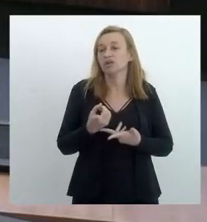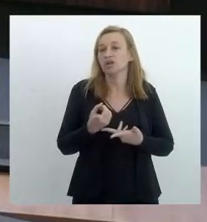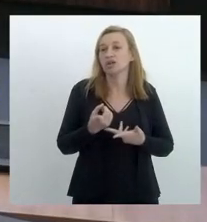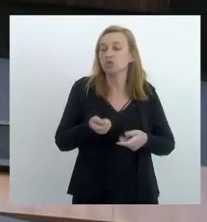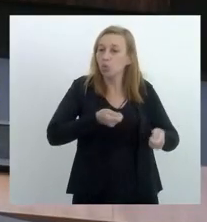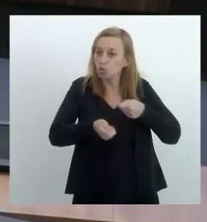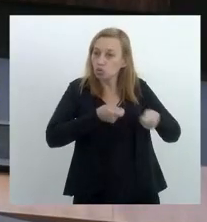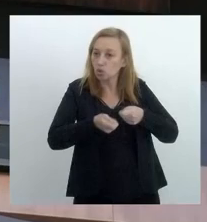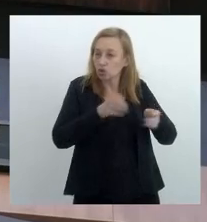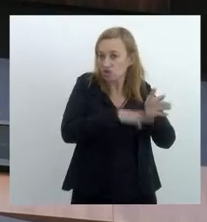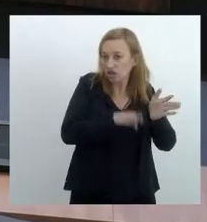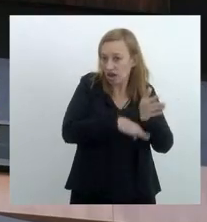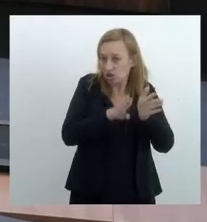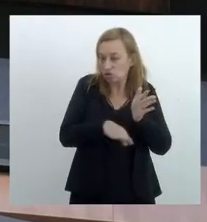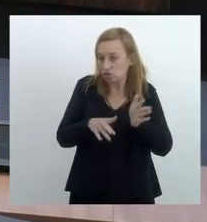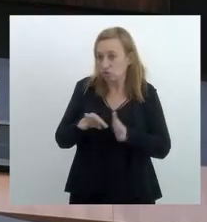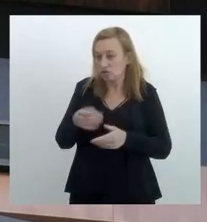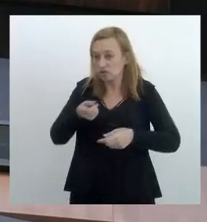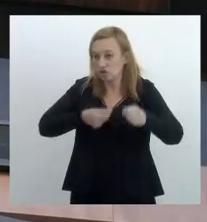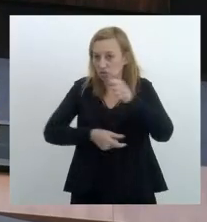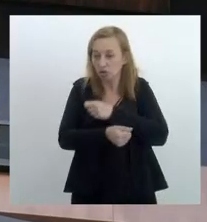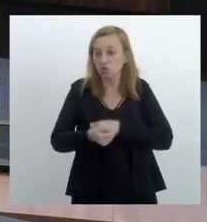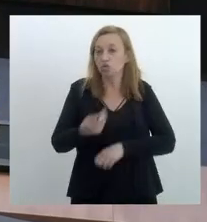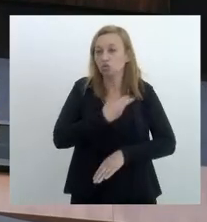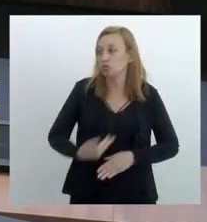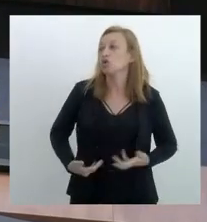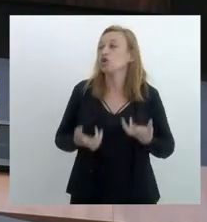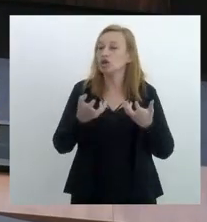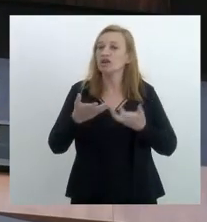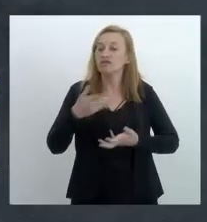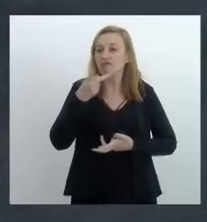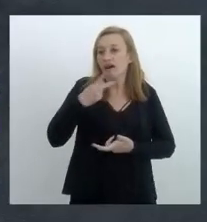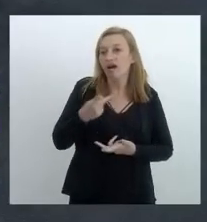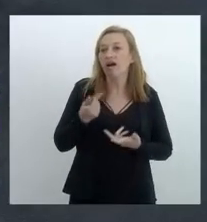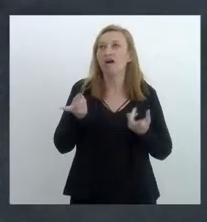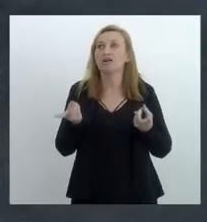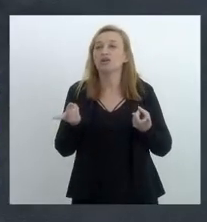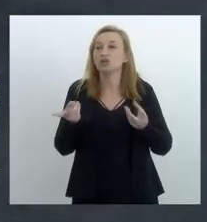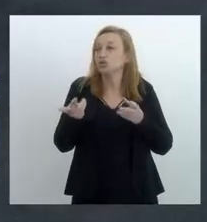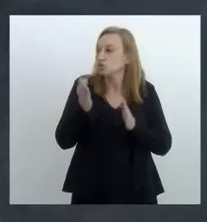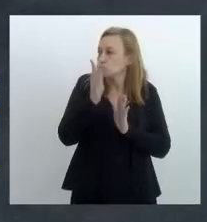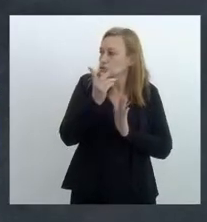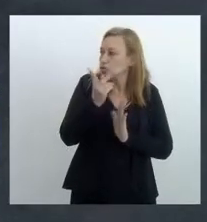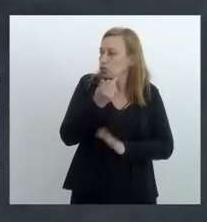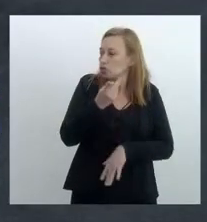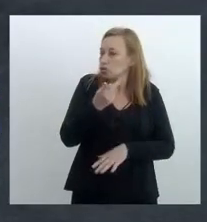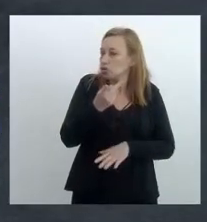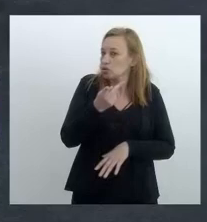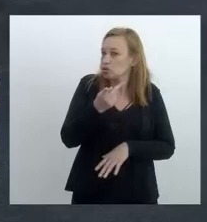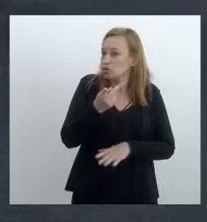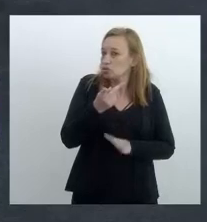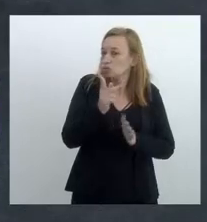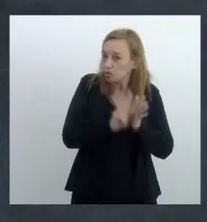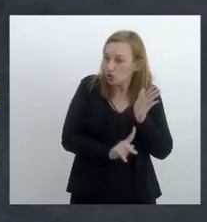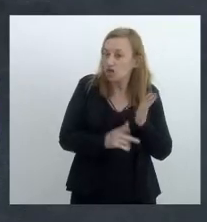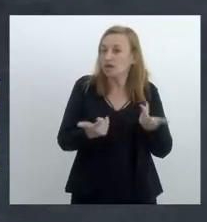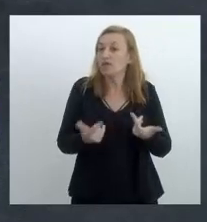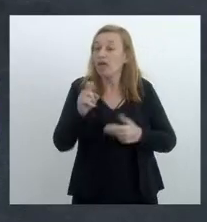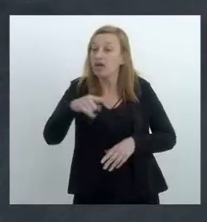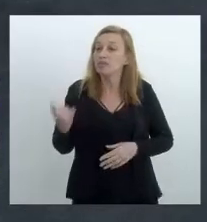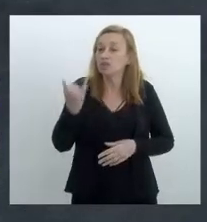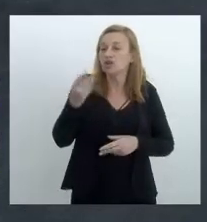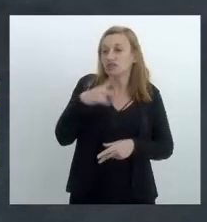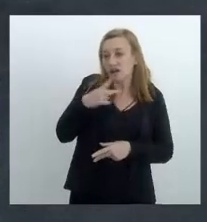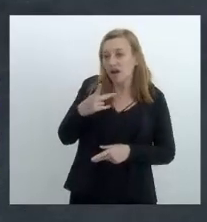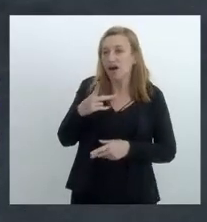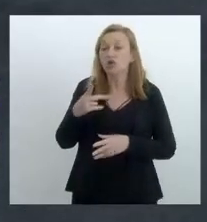de gastos e de investimentos públicos. Eu gosto muito de me atentar às justificativas dos projetos de lei que foram enviados pelo governador. E aqui é importante citar